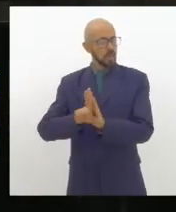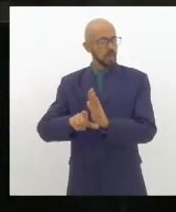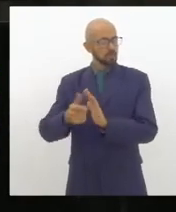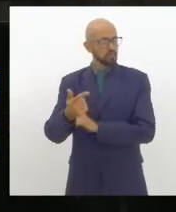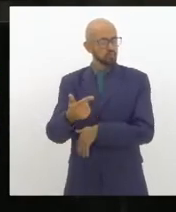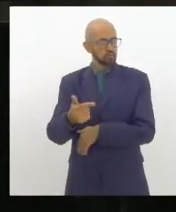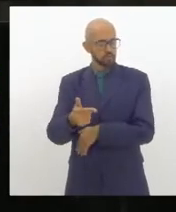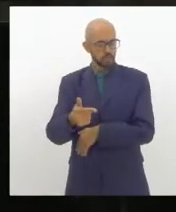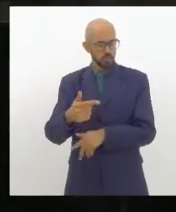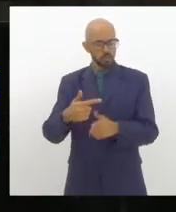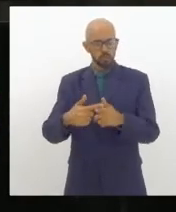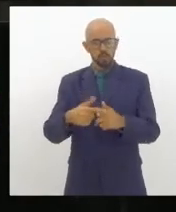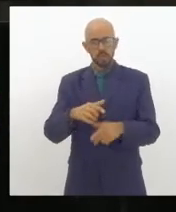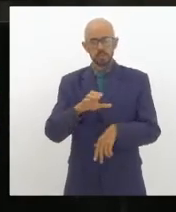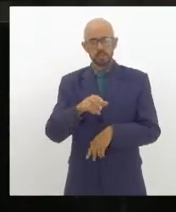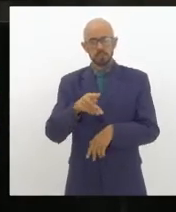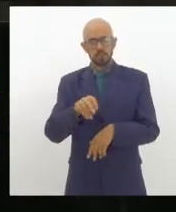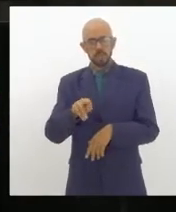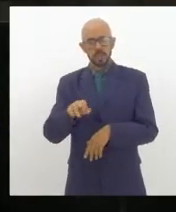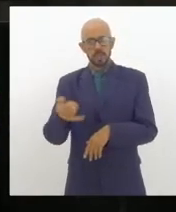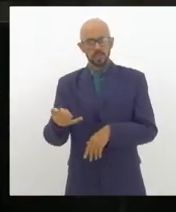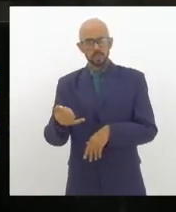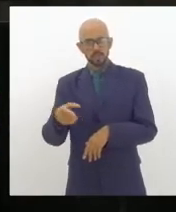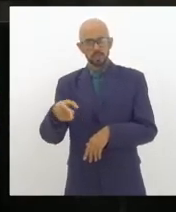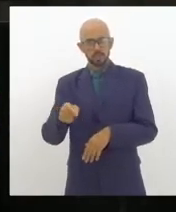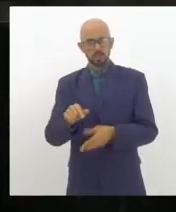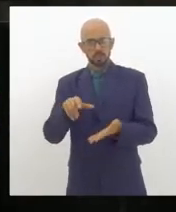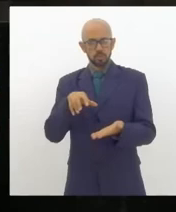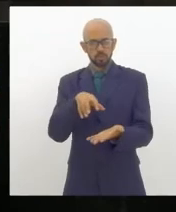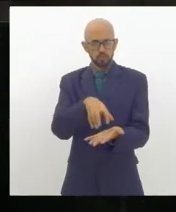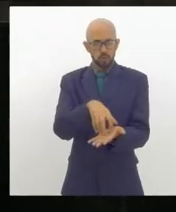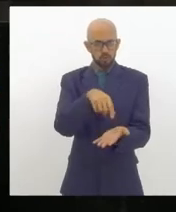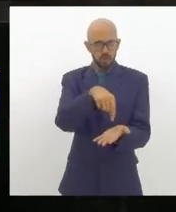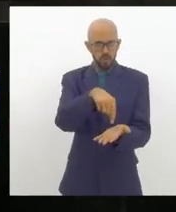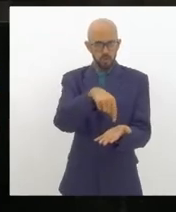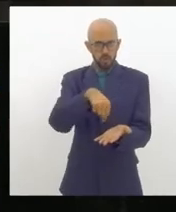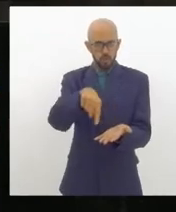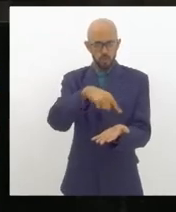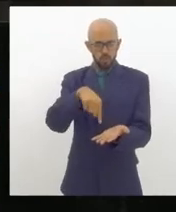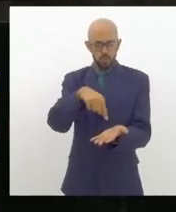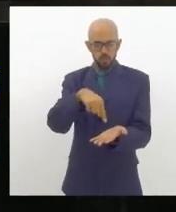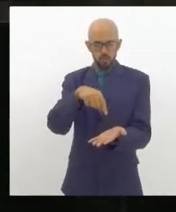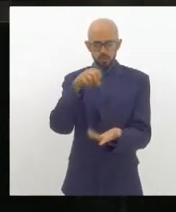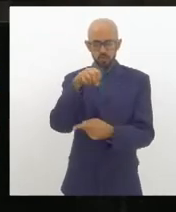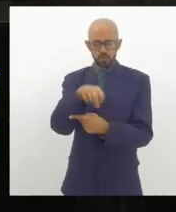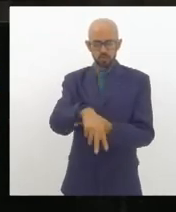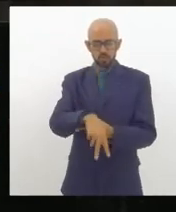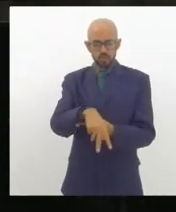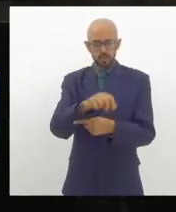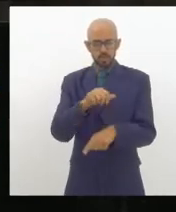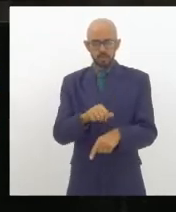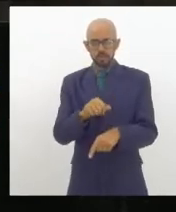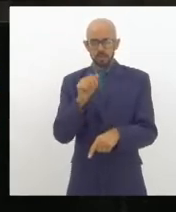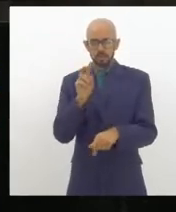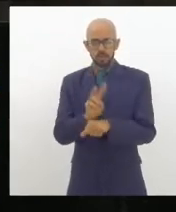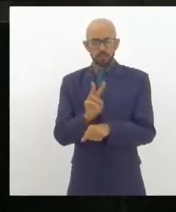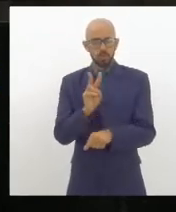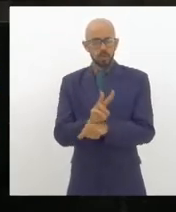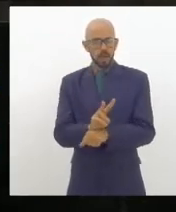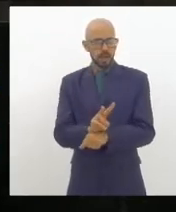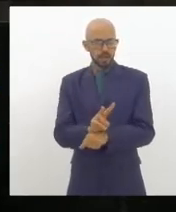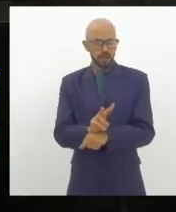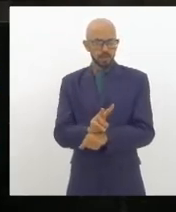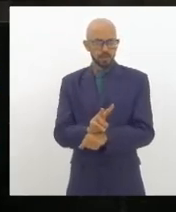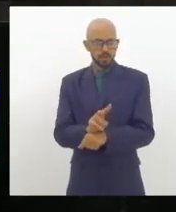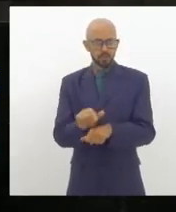CEPERJ passou a ser uma central de contratação temporária de mão